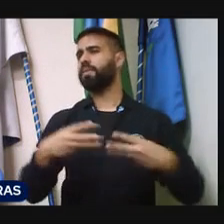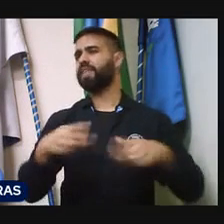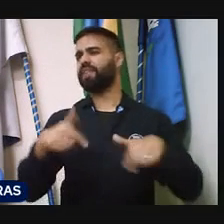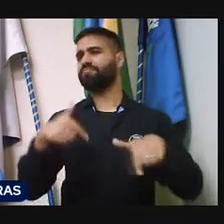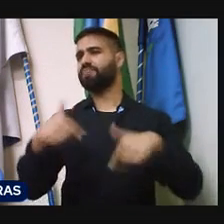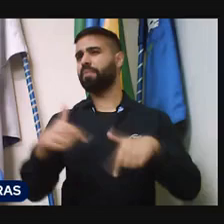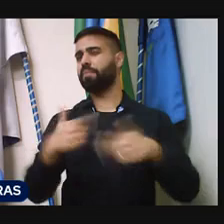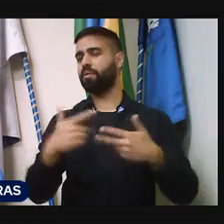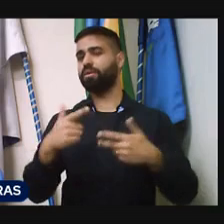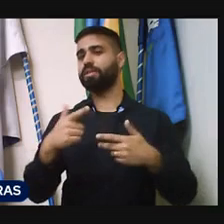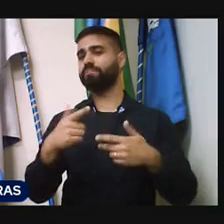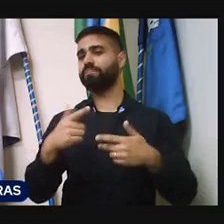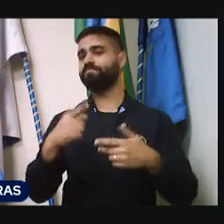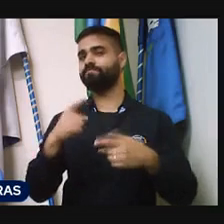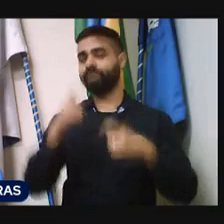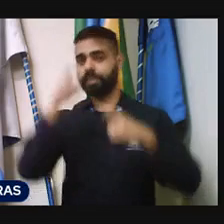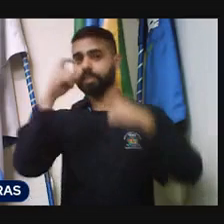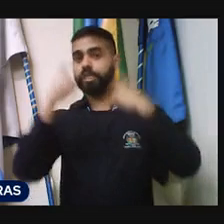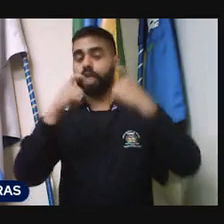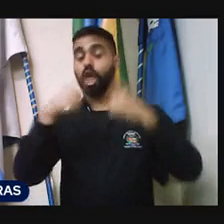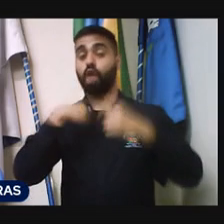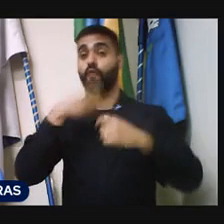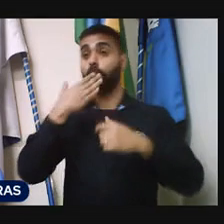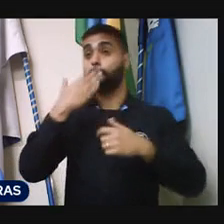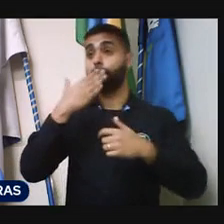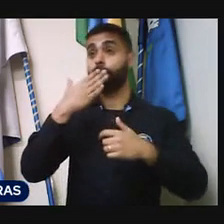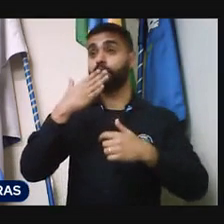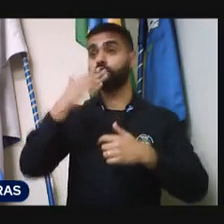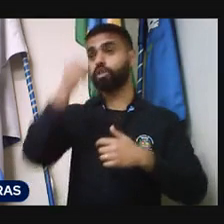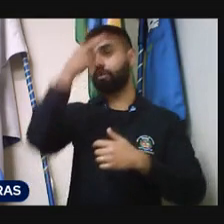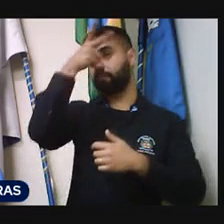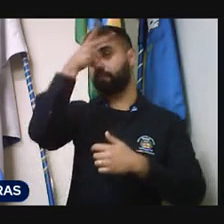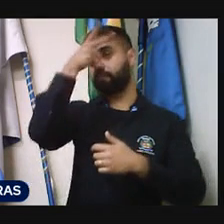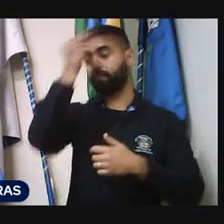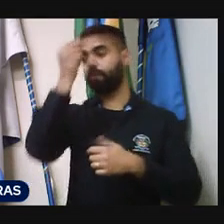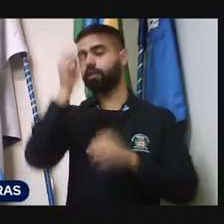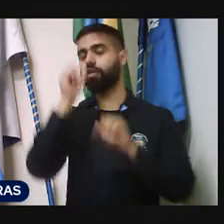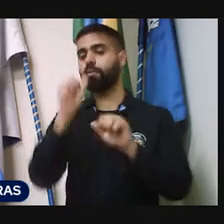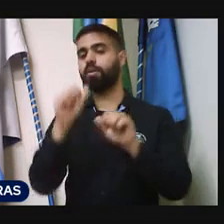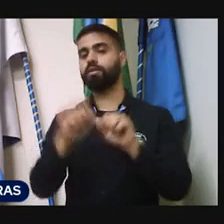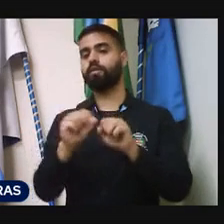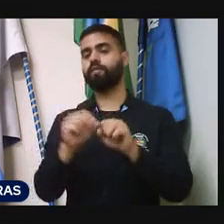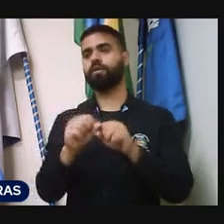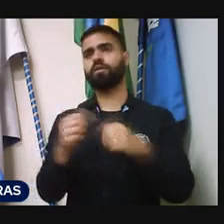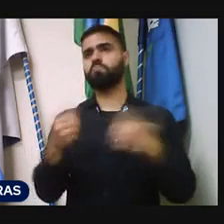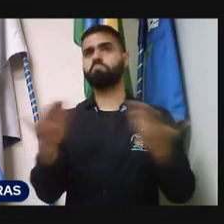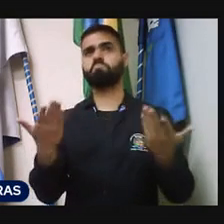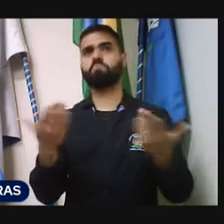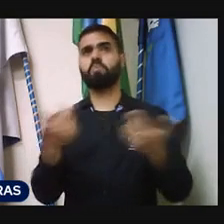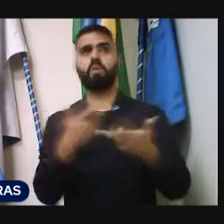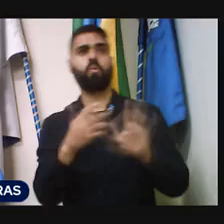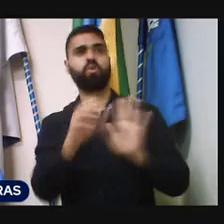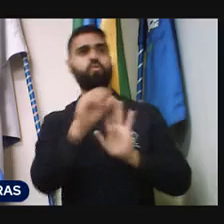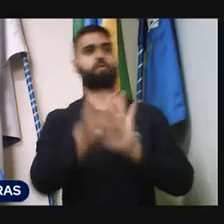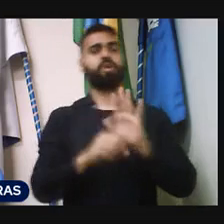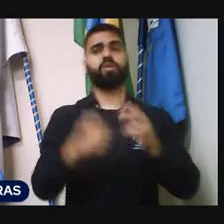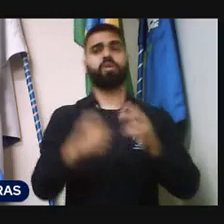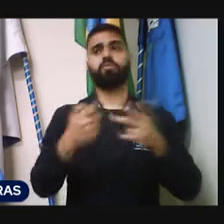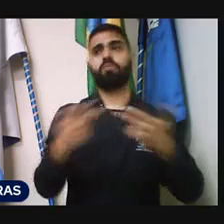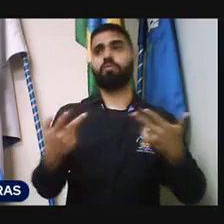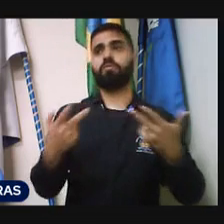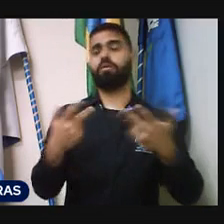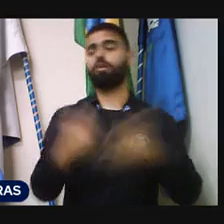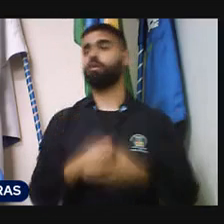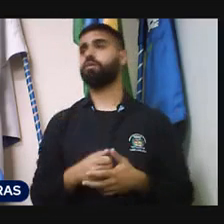preocupante eu vou pedir o prefeito para gente fazer um documento junto uso